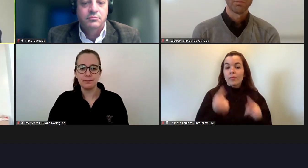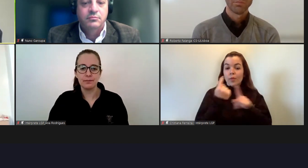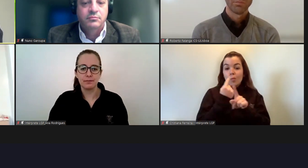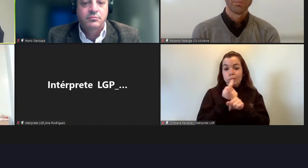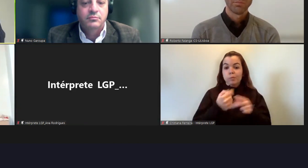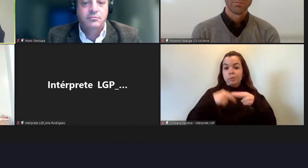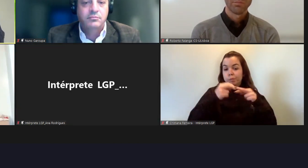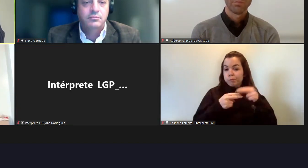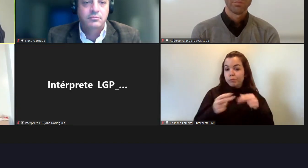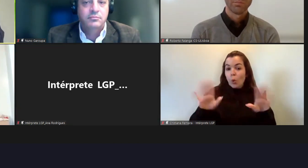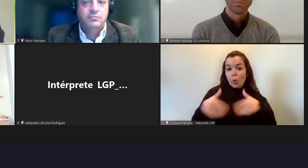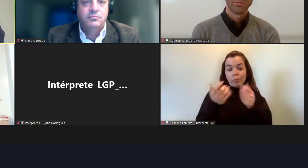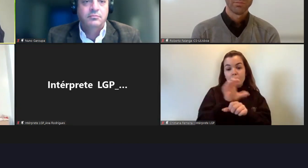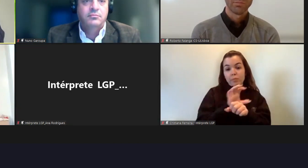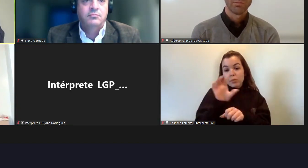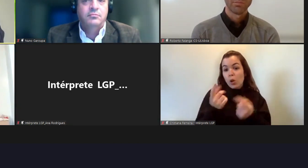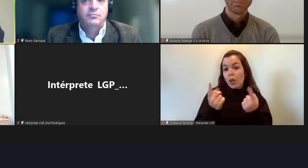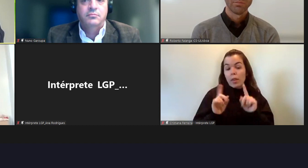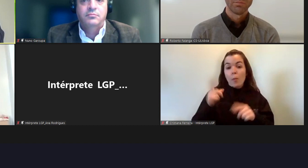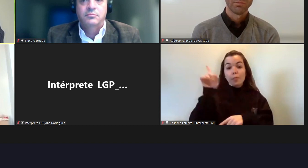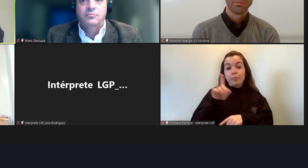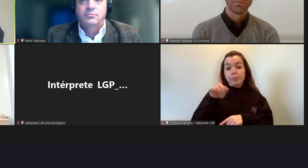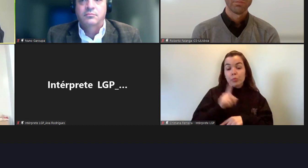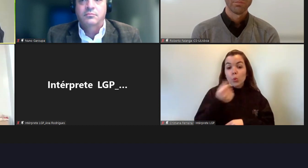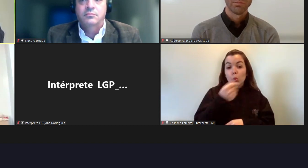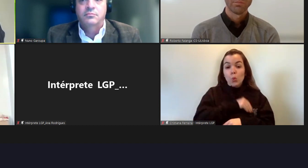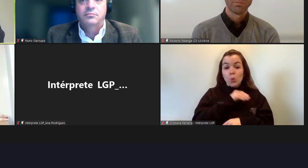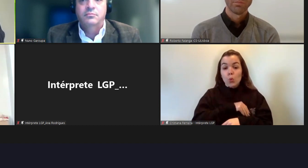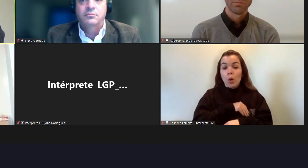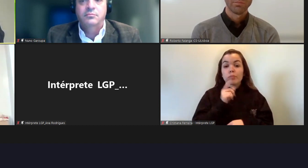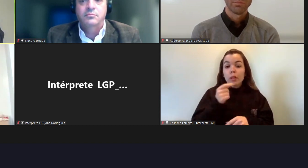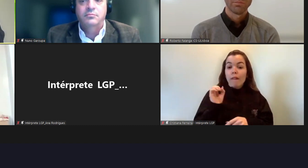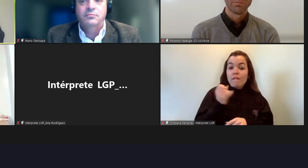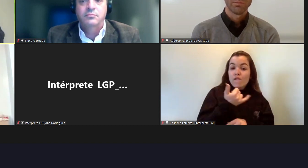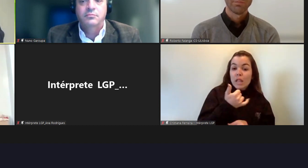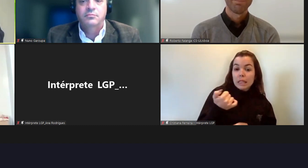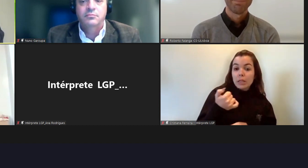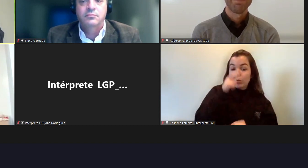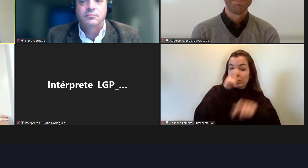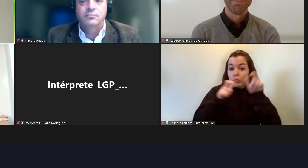outro. O primeiro orçamento participativo de Porto Alegre tinha 25 pessoas na sala.